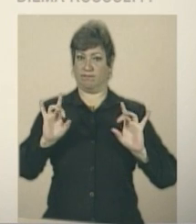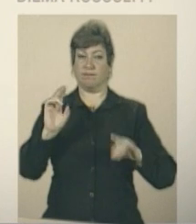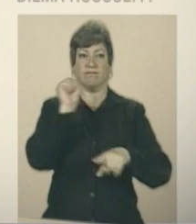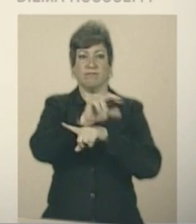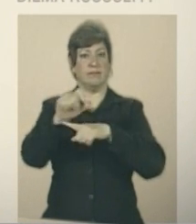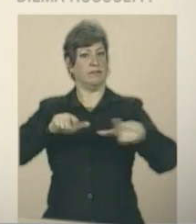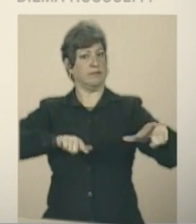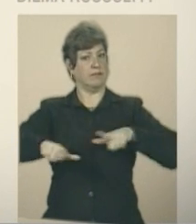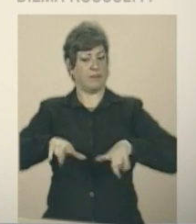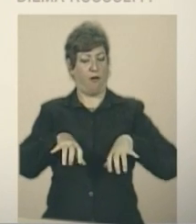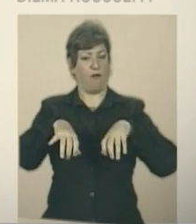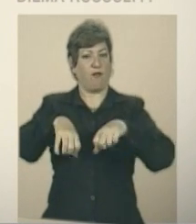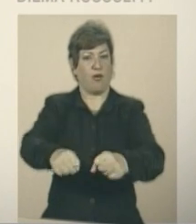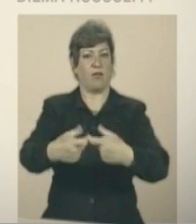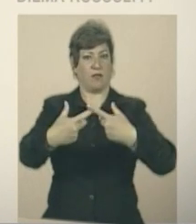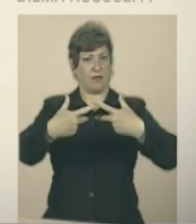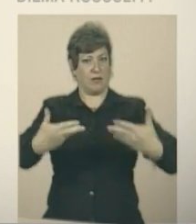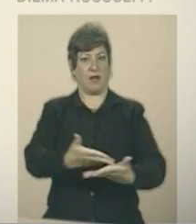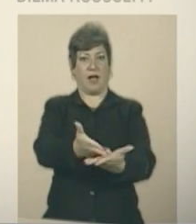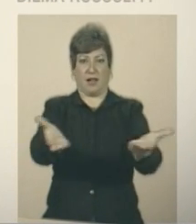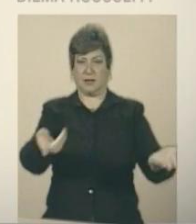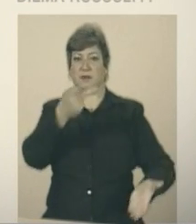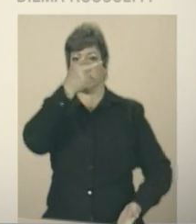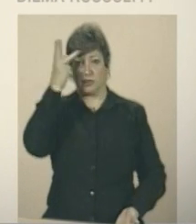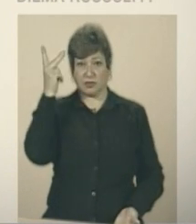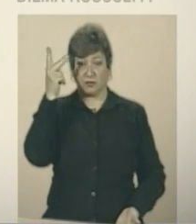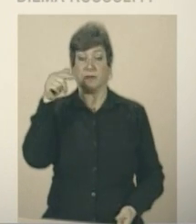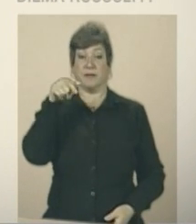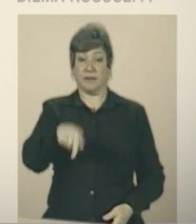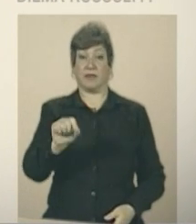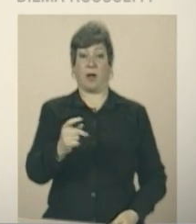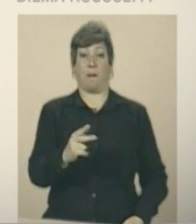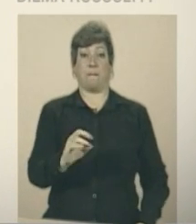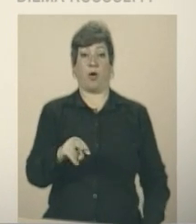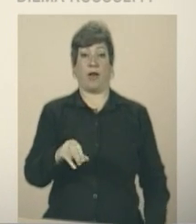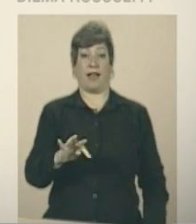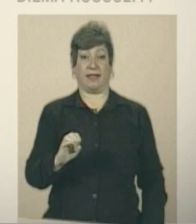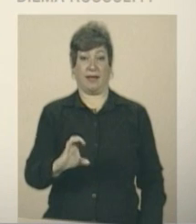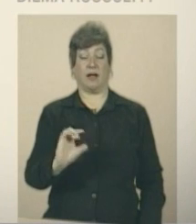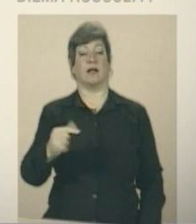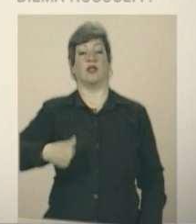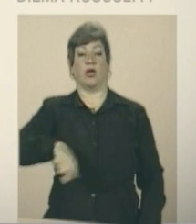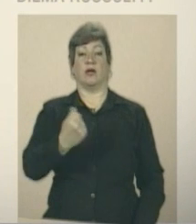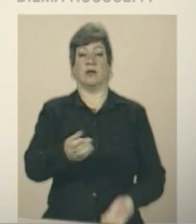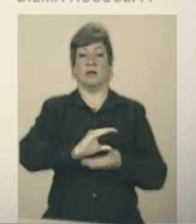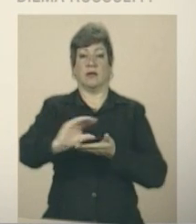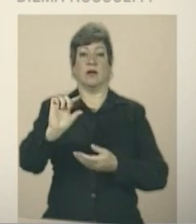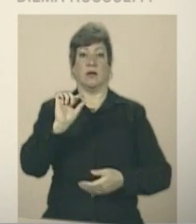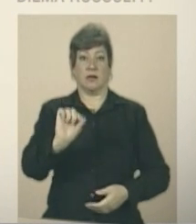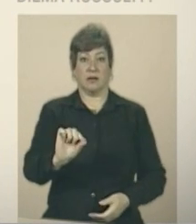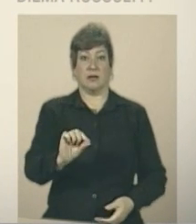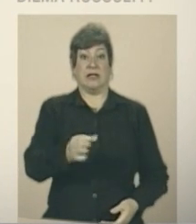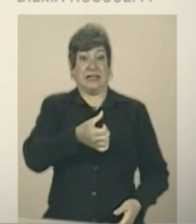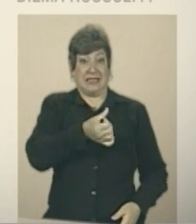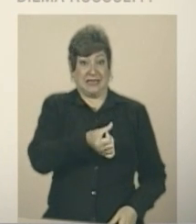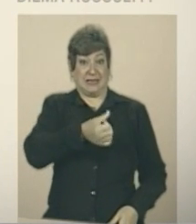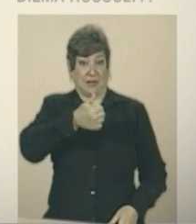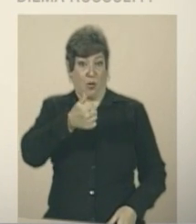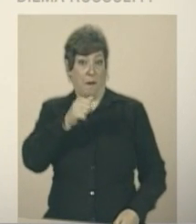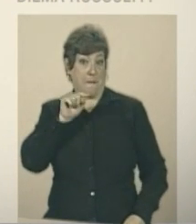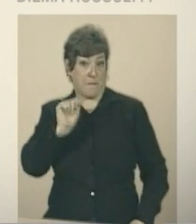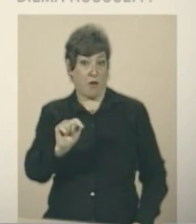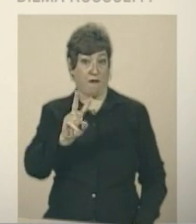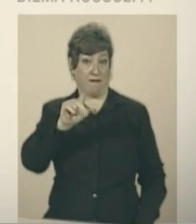capacitação profissional para essas pessoas por meio do Pronatec destinamos 61.000 vagas